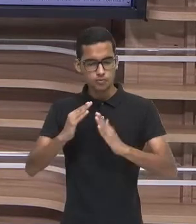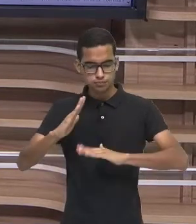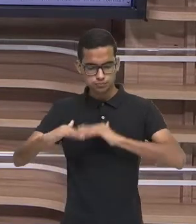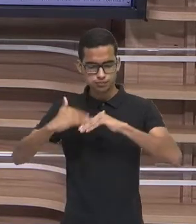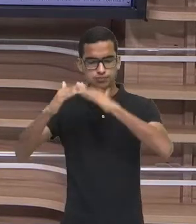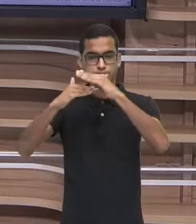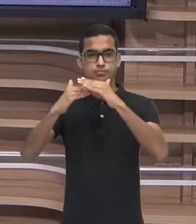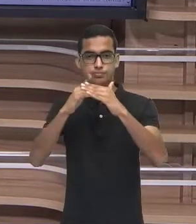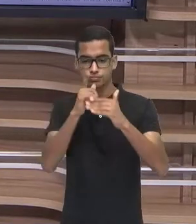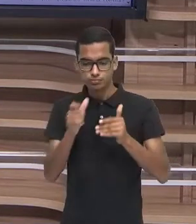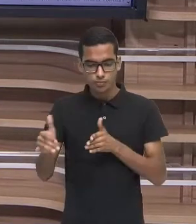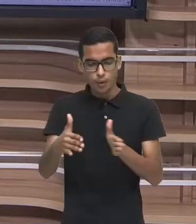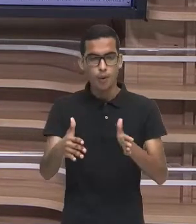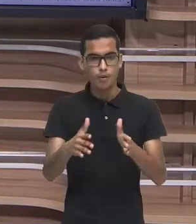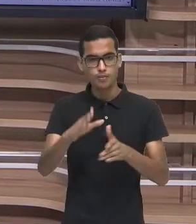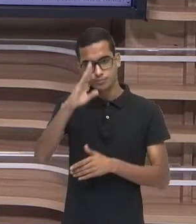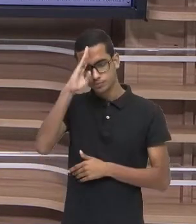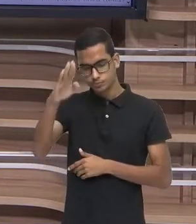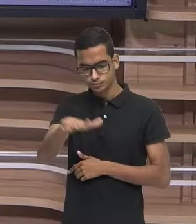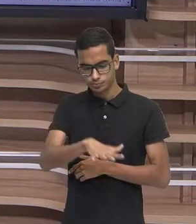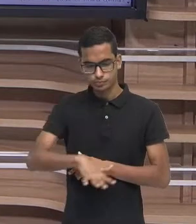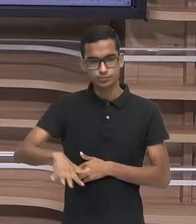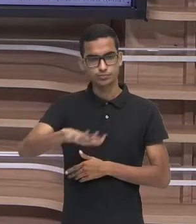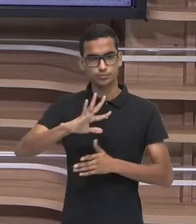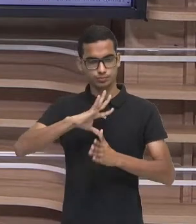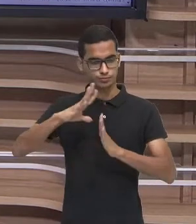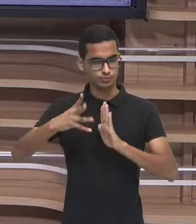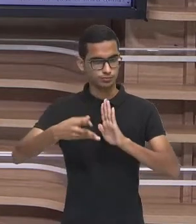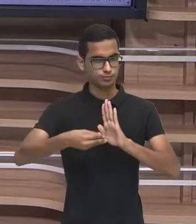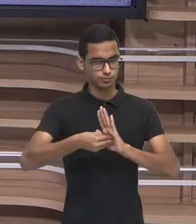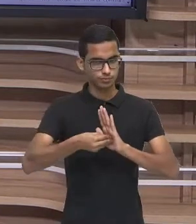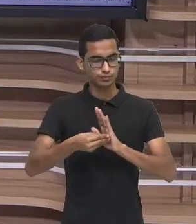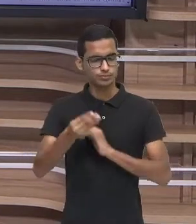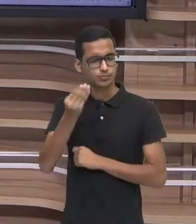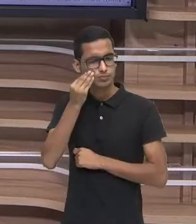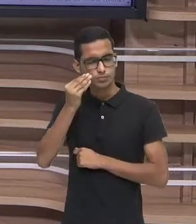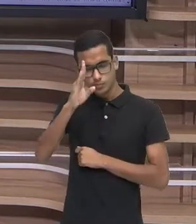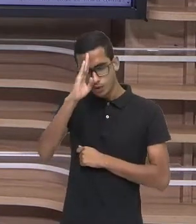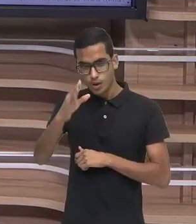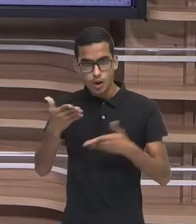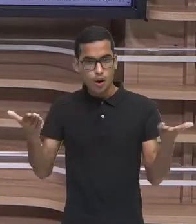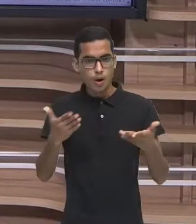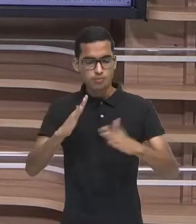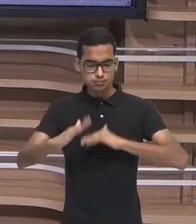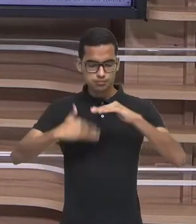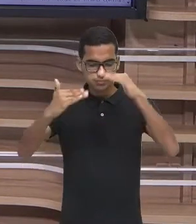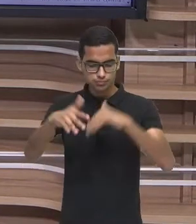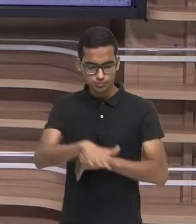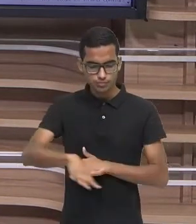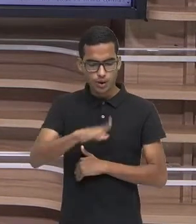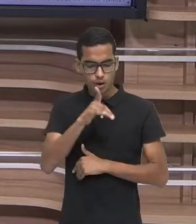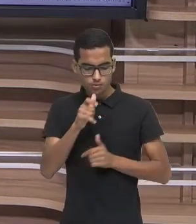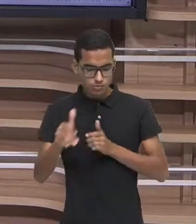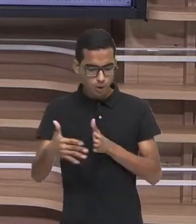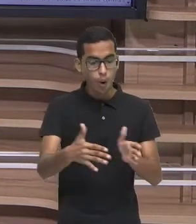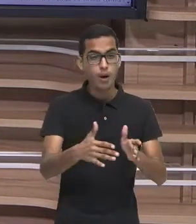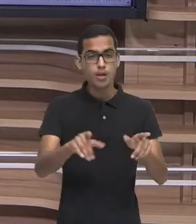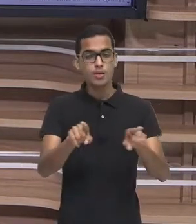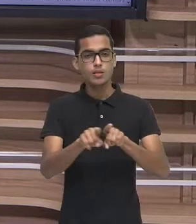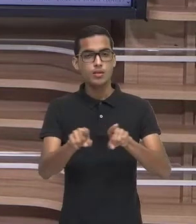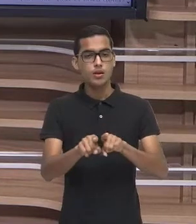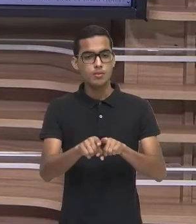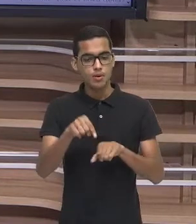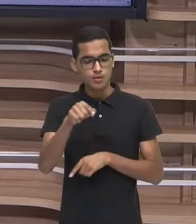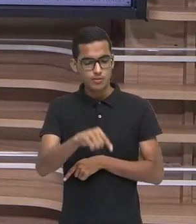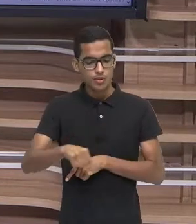desenvolvimento, principalmente aqui para a nossa região amazônica, observando esse desenvolvimento das hidrovias e se tornando